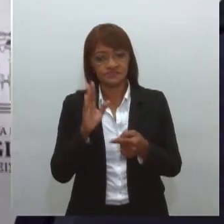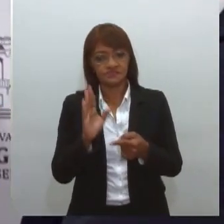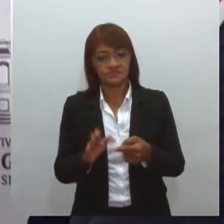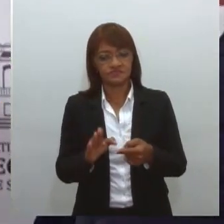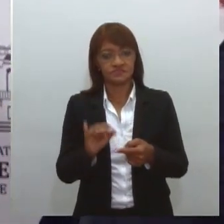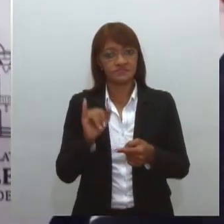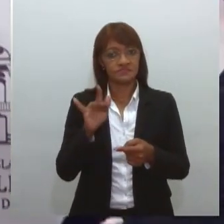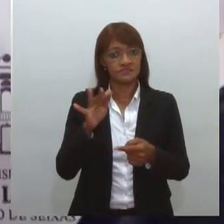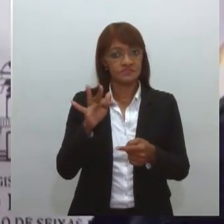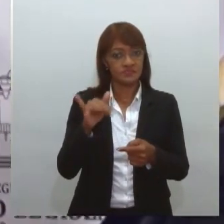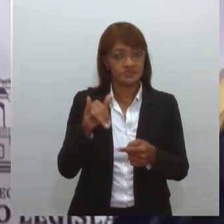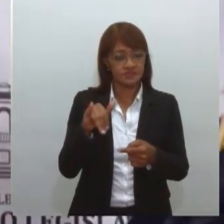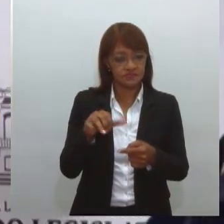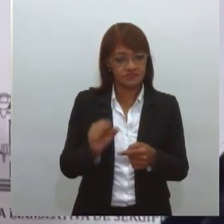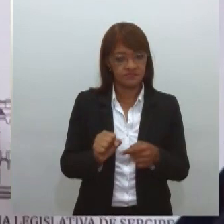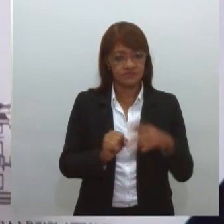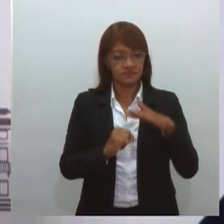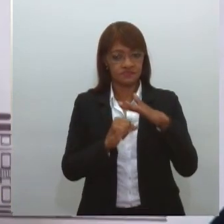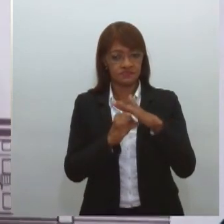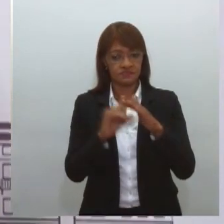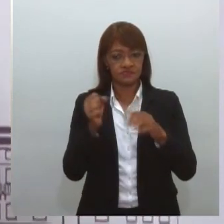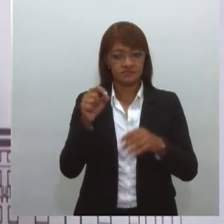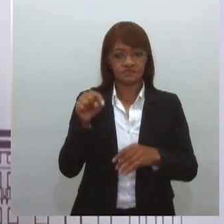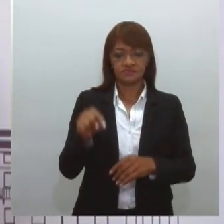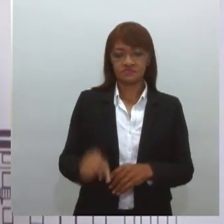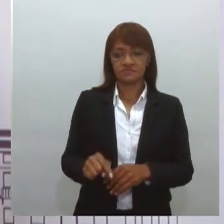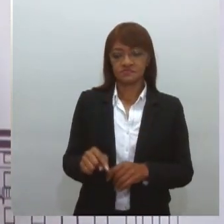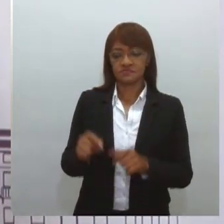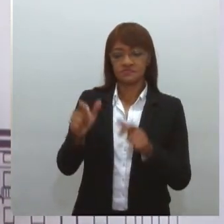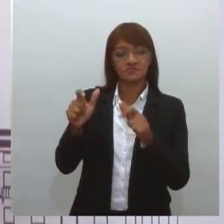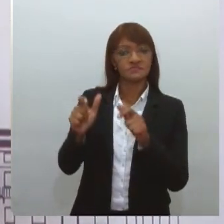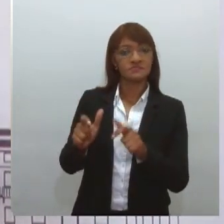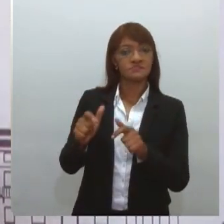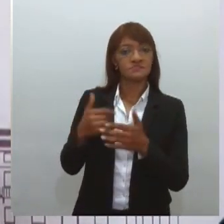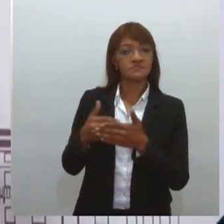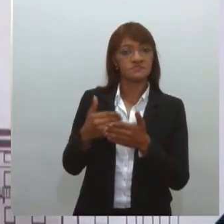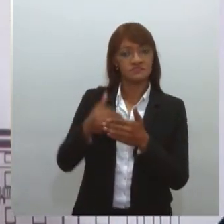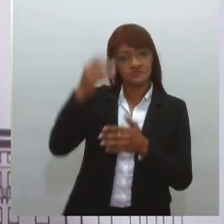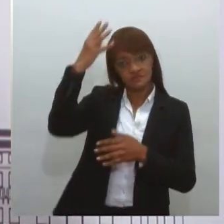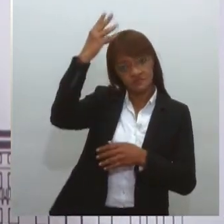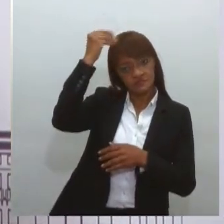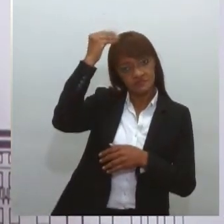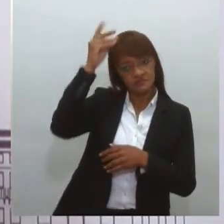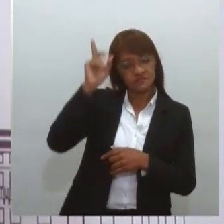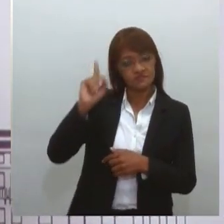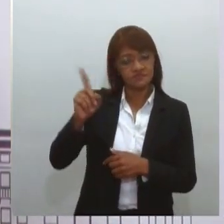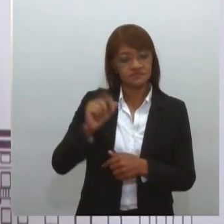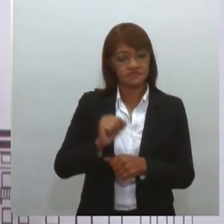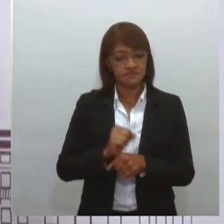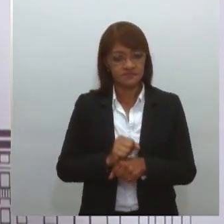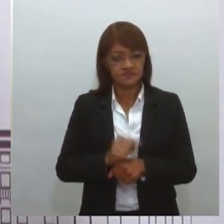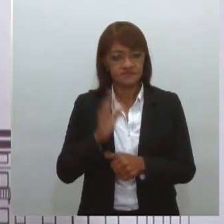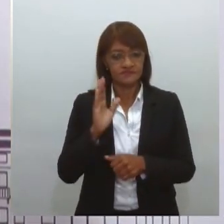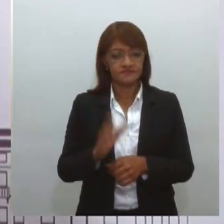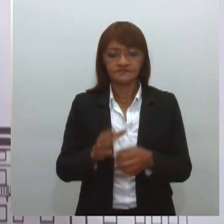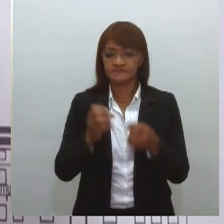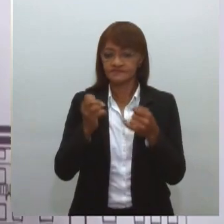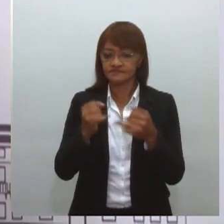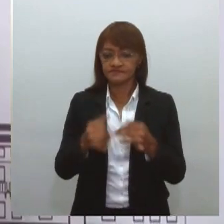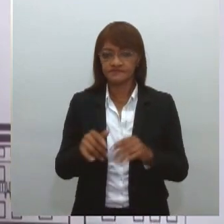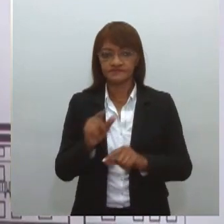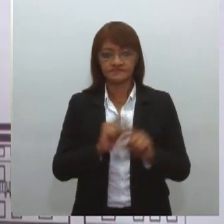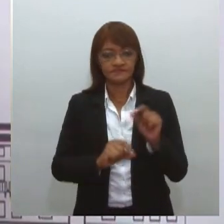do Instituto Federal de Sergipe, lá do campus, né, de São Cristóvão, que eles relatam a falta de